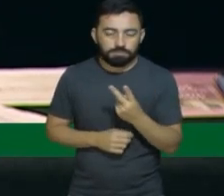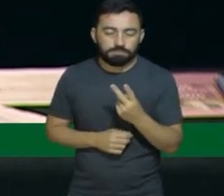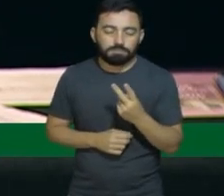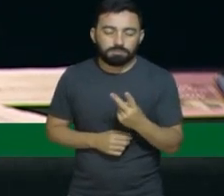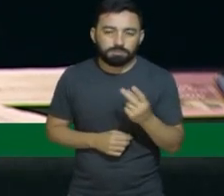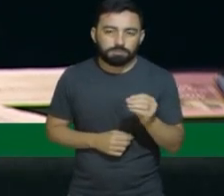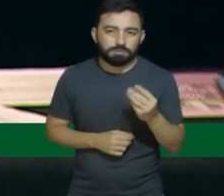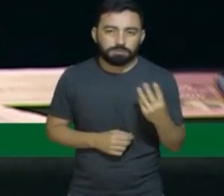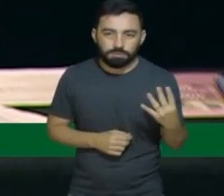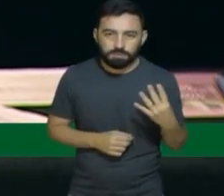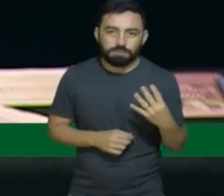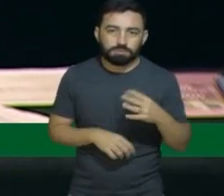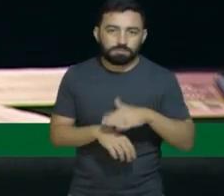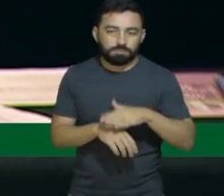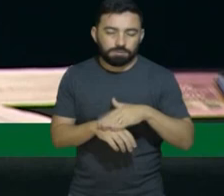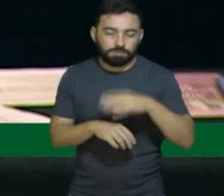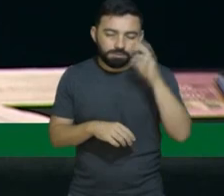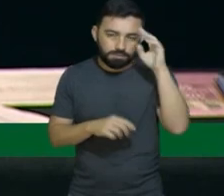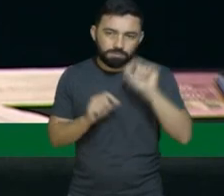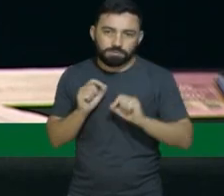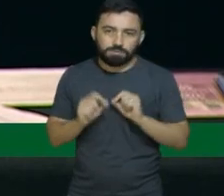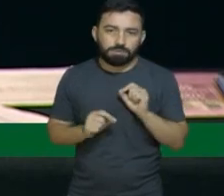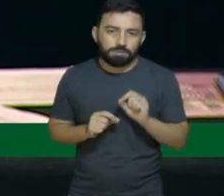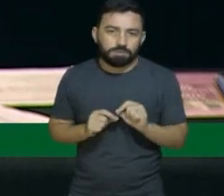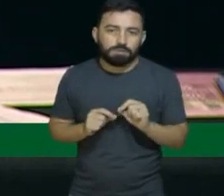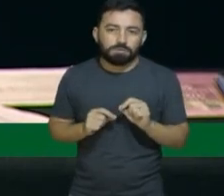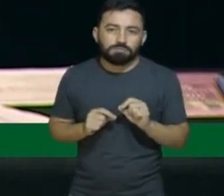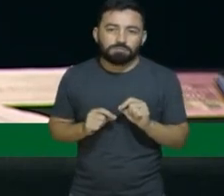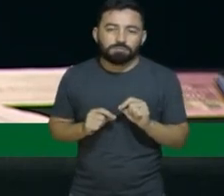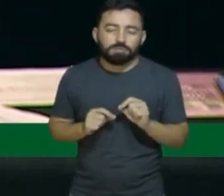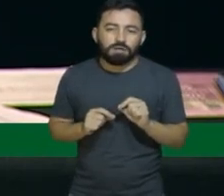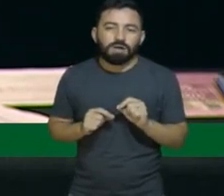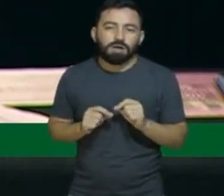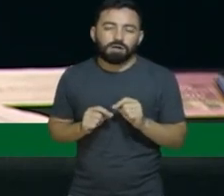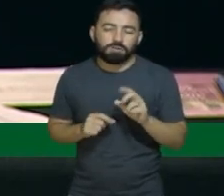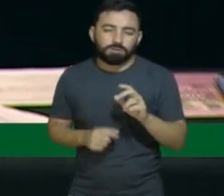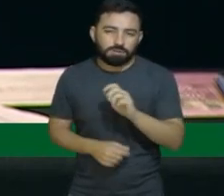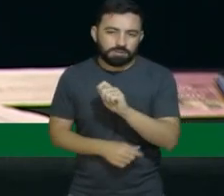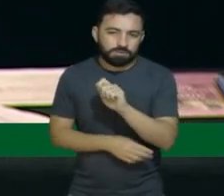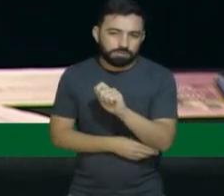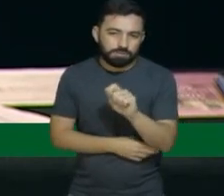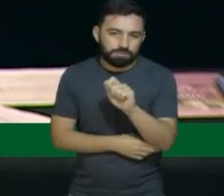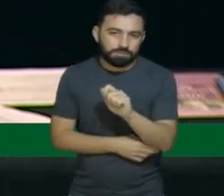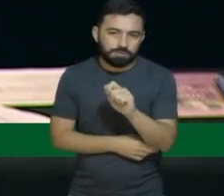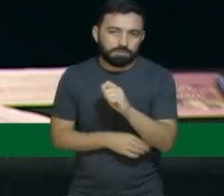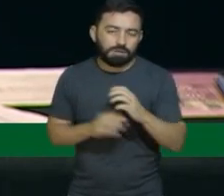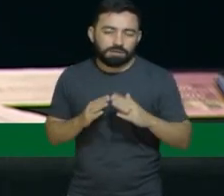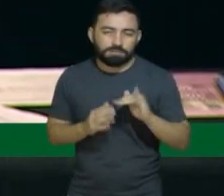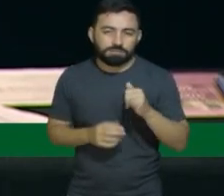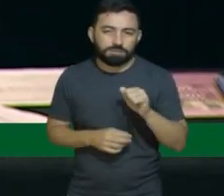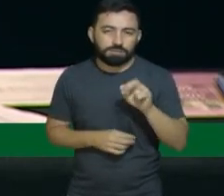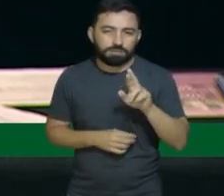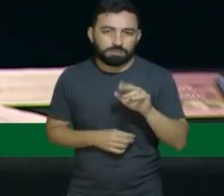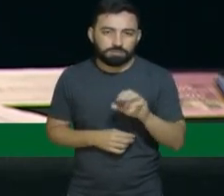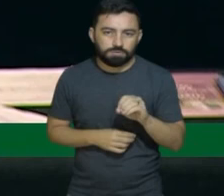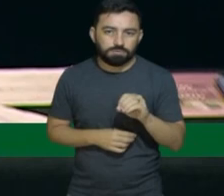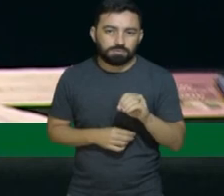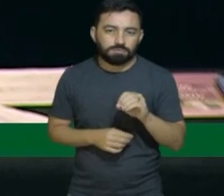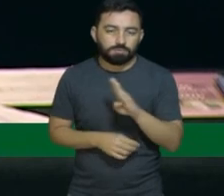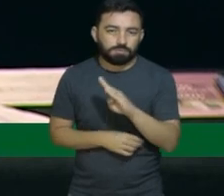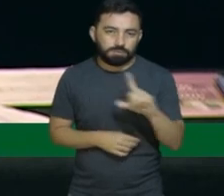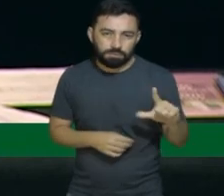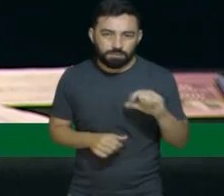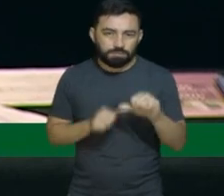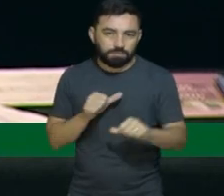autoria Deputado Marcos da Rosa declare de utilidade pública Associação casa de Jairo de Blumenau e altera o